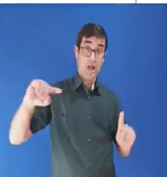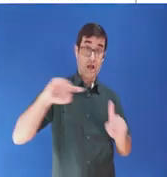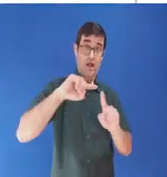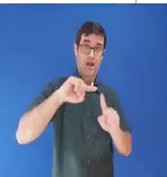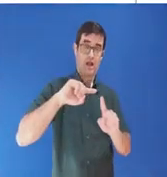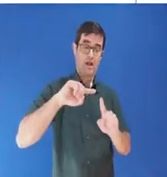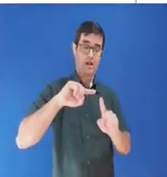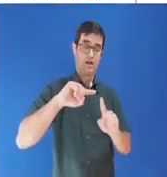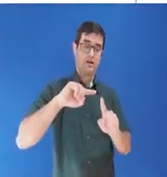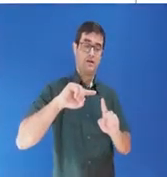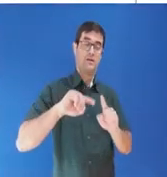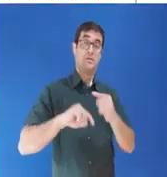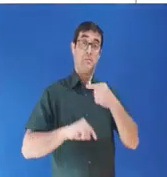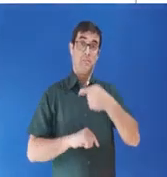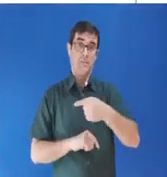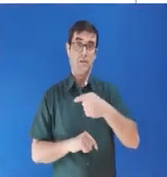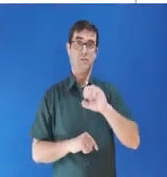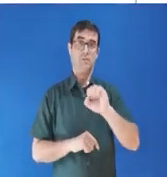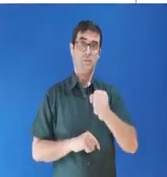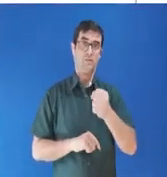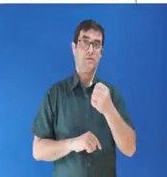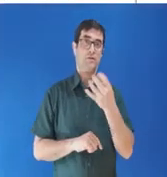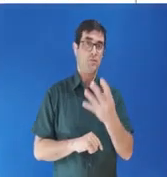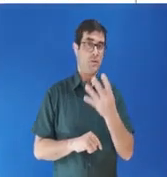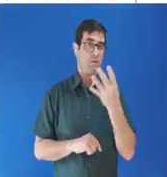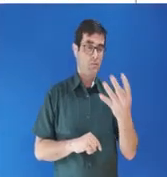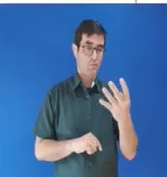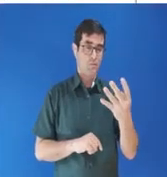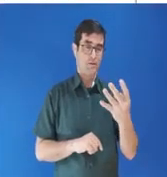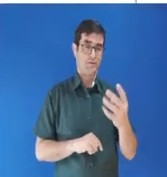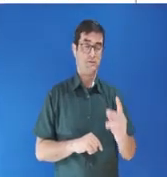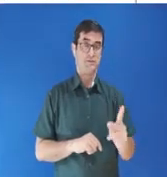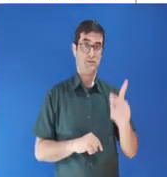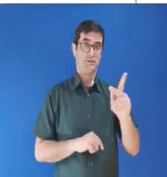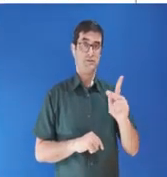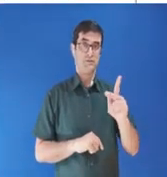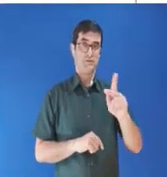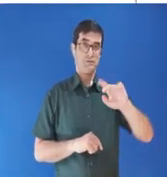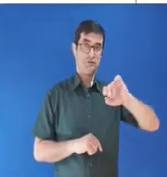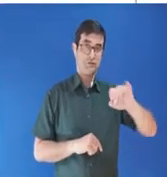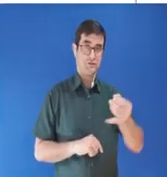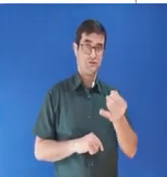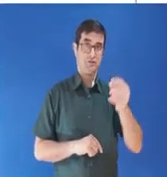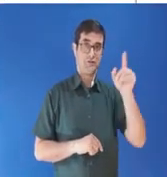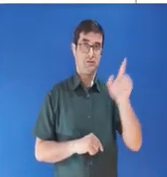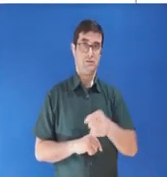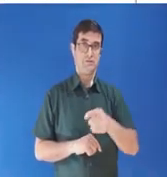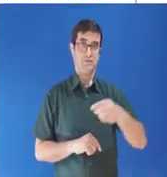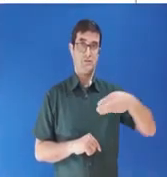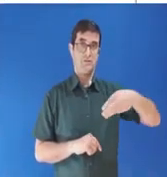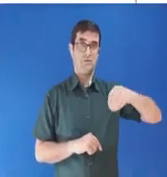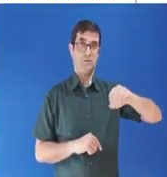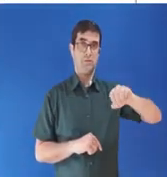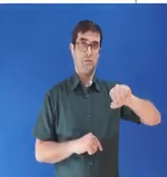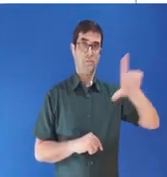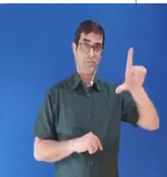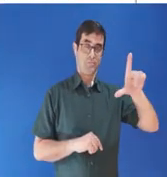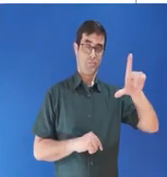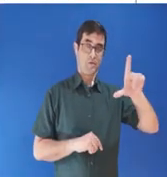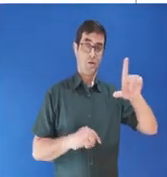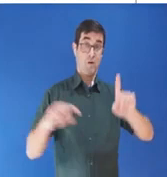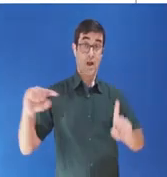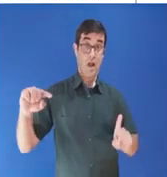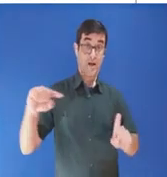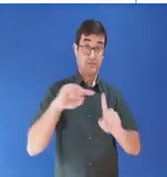afinidade eletrônica de menos 844 kJ por mol. Ou seja, nesse caso, ele tem uma